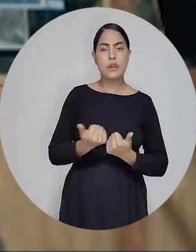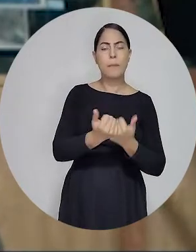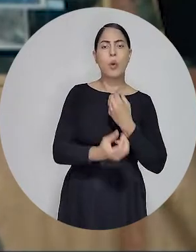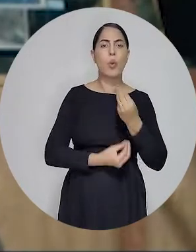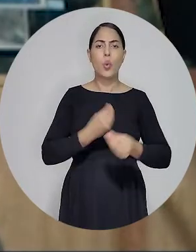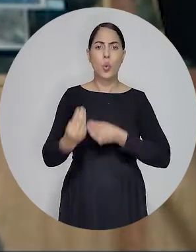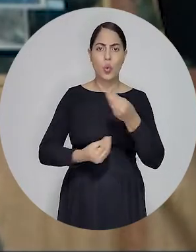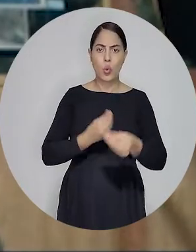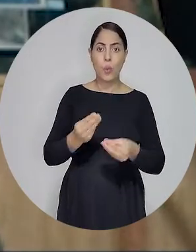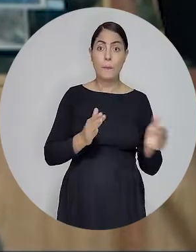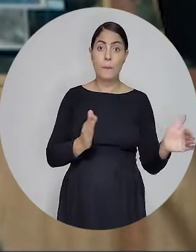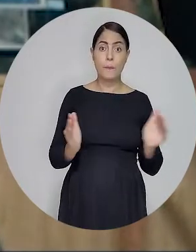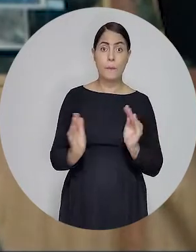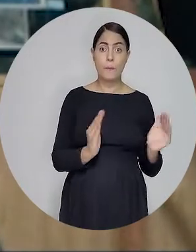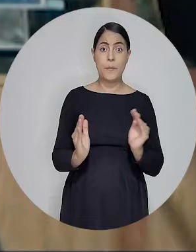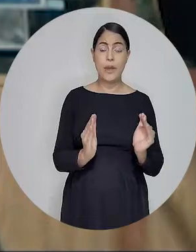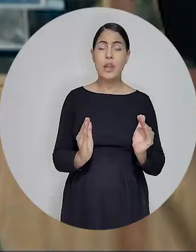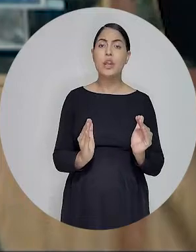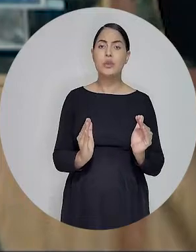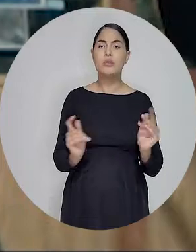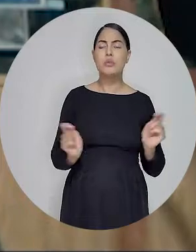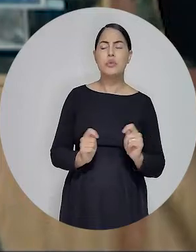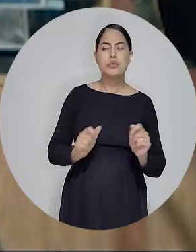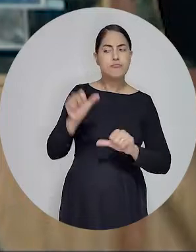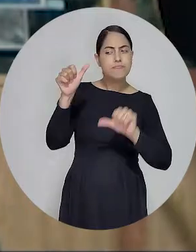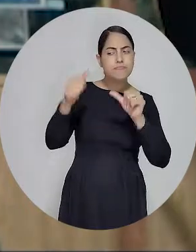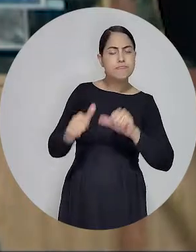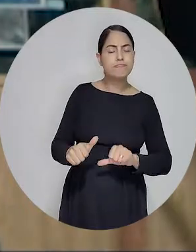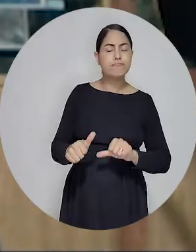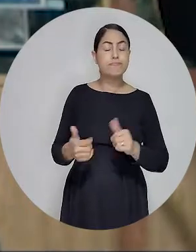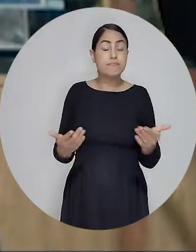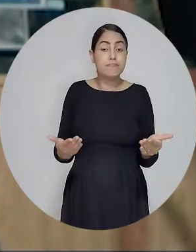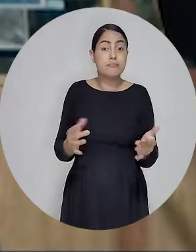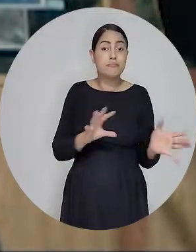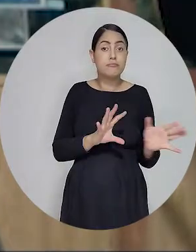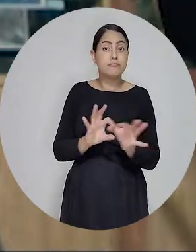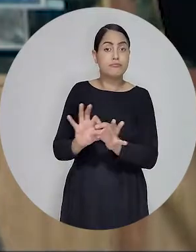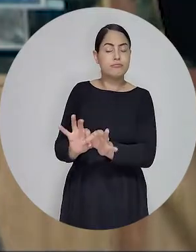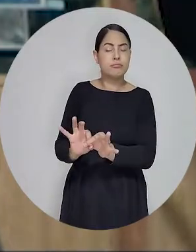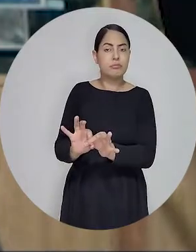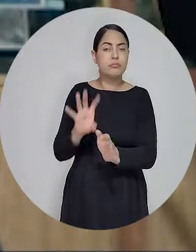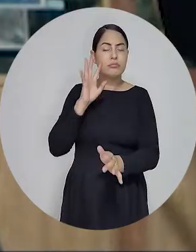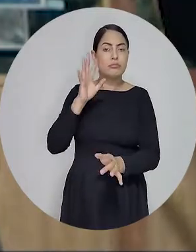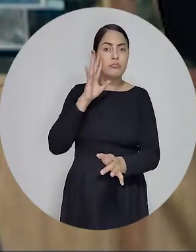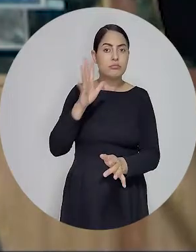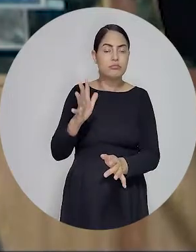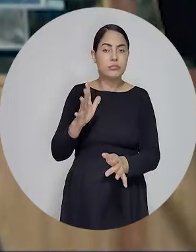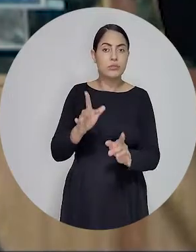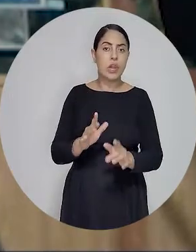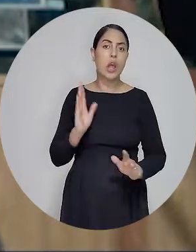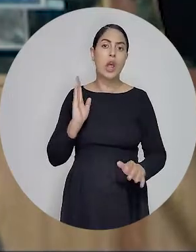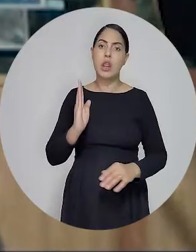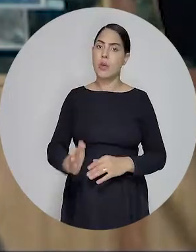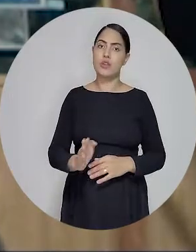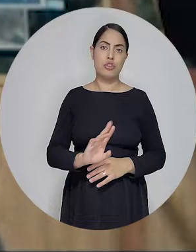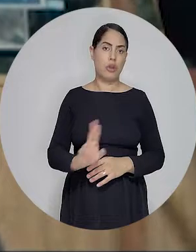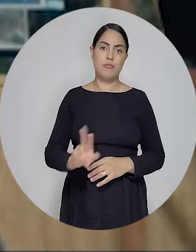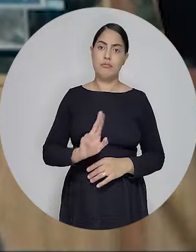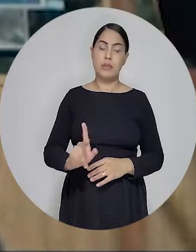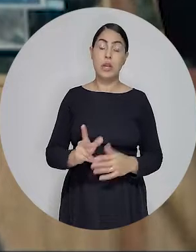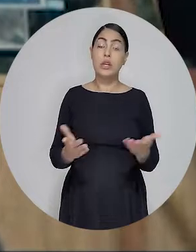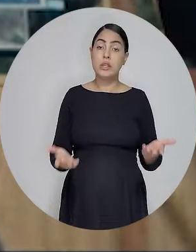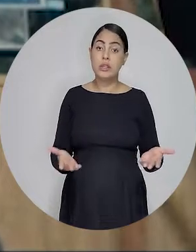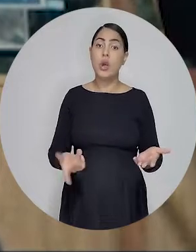aqueles que estabelecem um prazo para o INSS analisar administrativamente a concessão de benefício e não o fazendo a concessão desse benefício